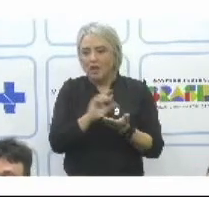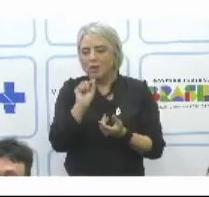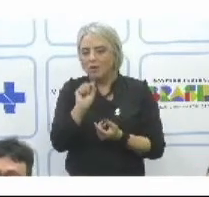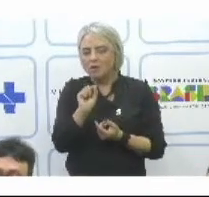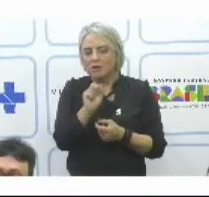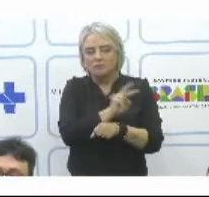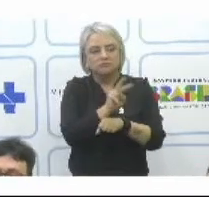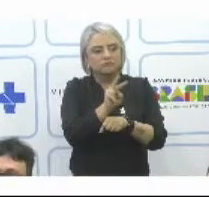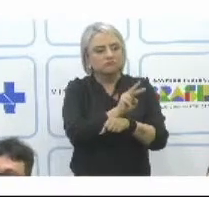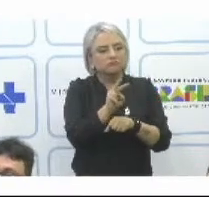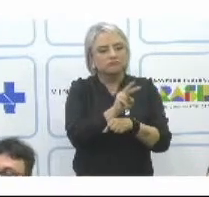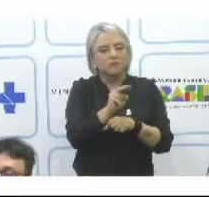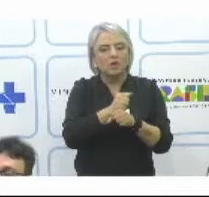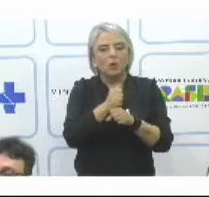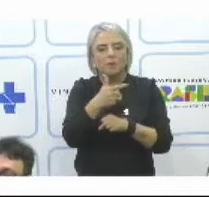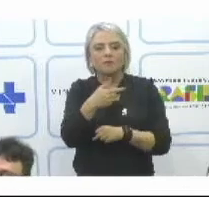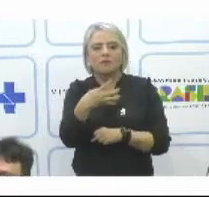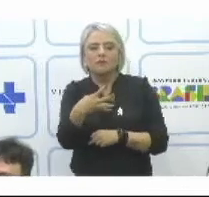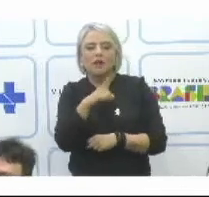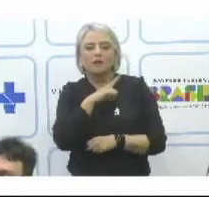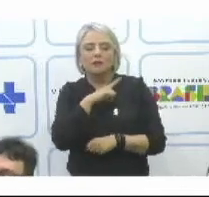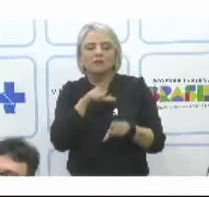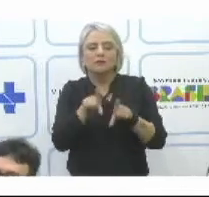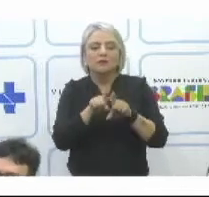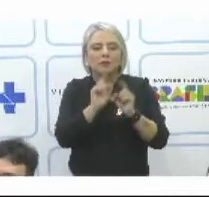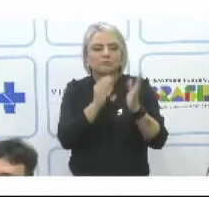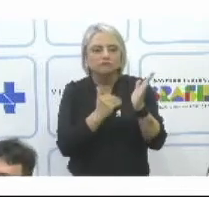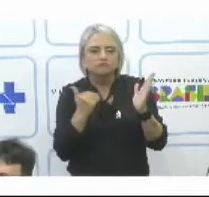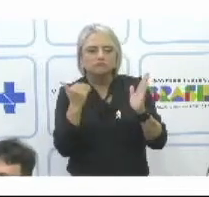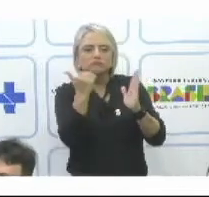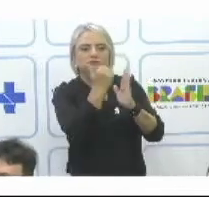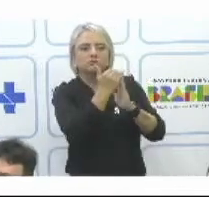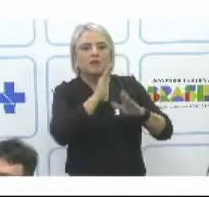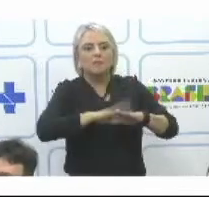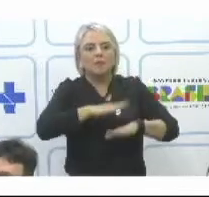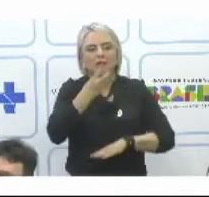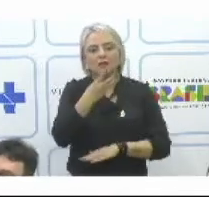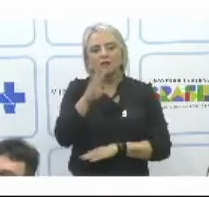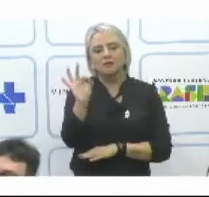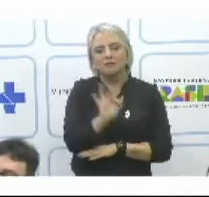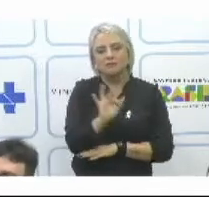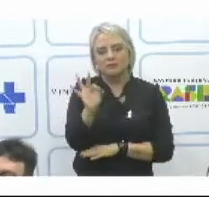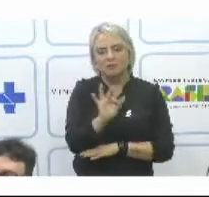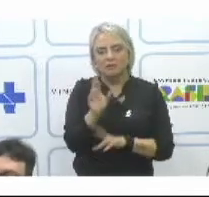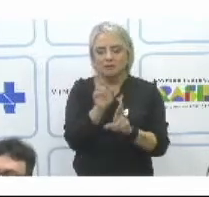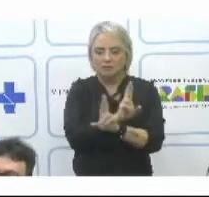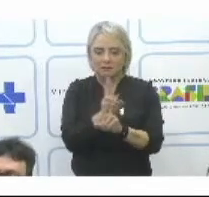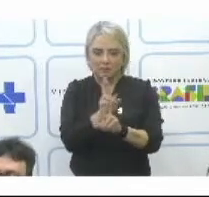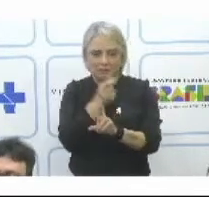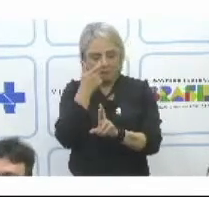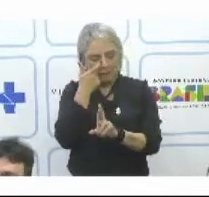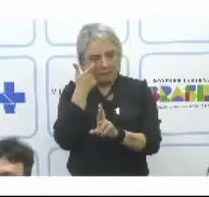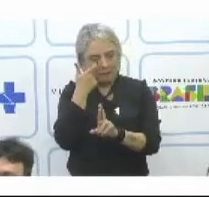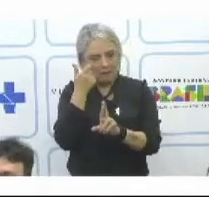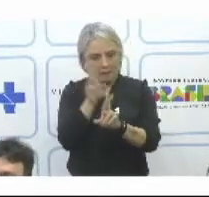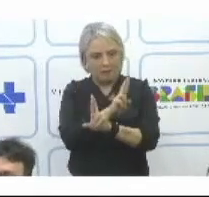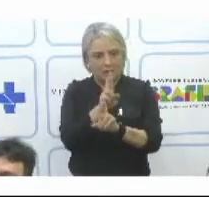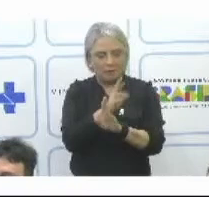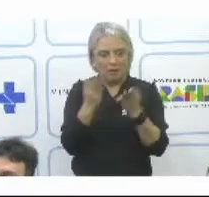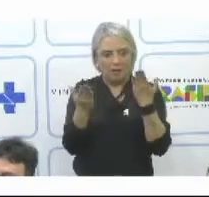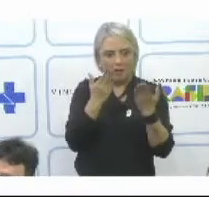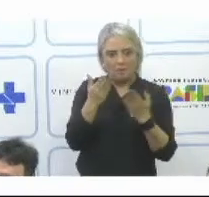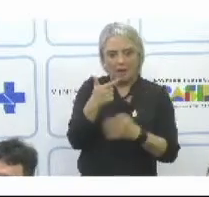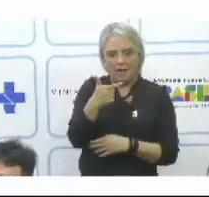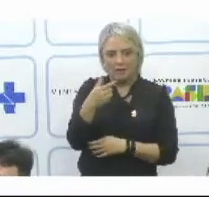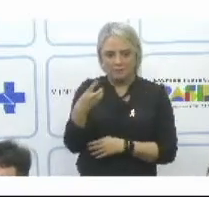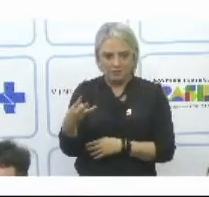está monitorando em 2024, a gente tem também um crescimento de mais de 30% em relação ao que a gente tinha em 2023, então a